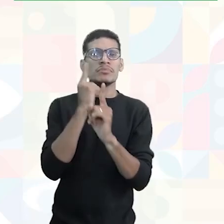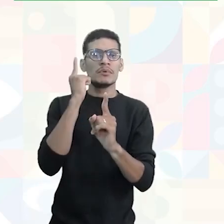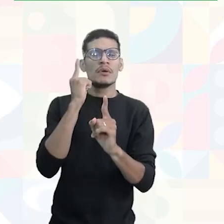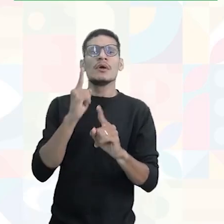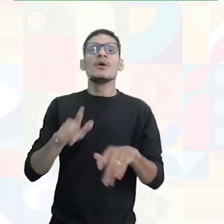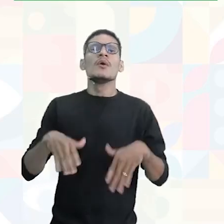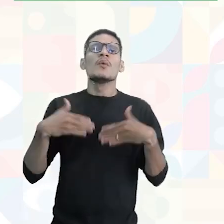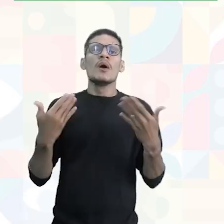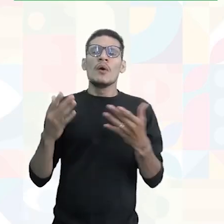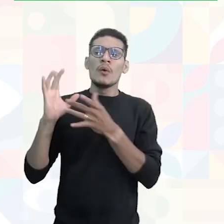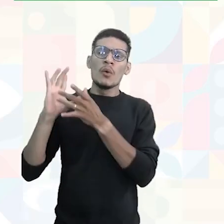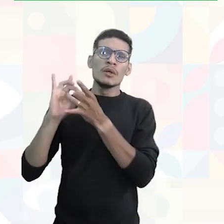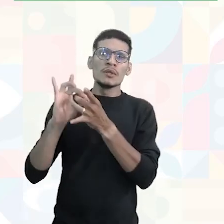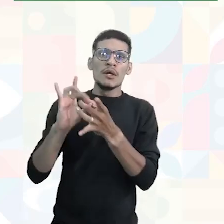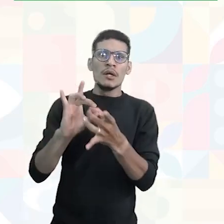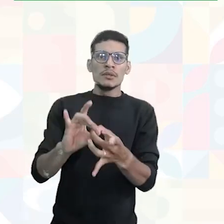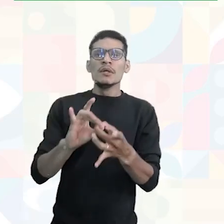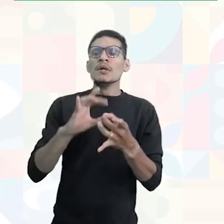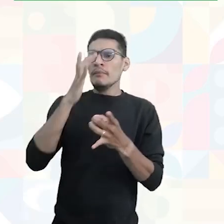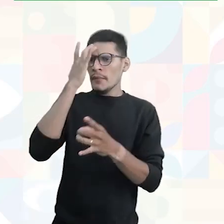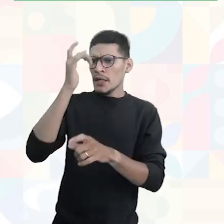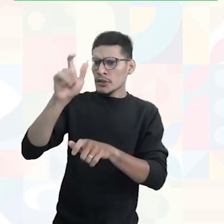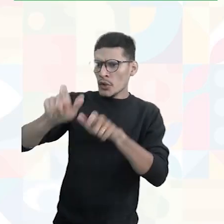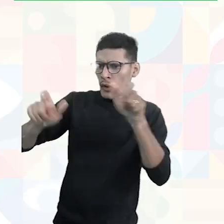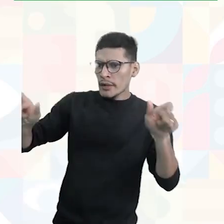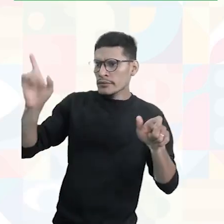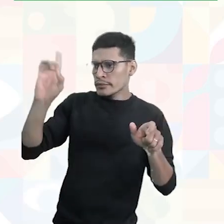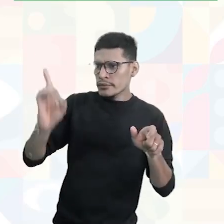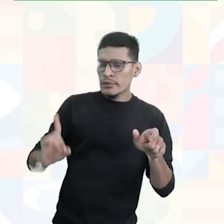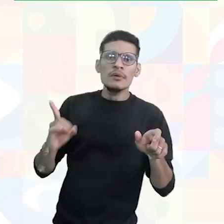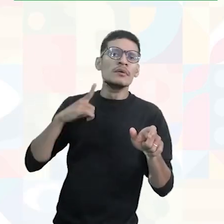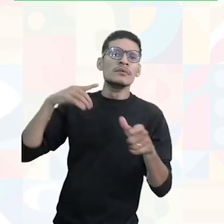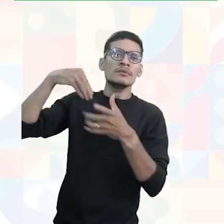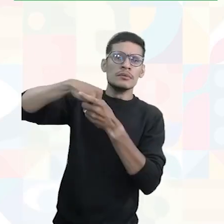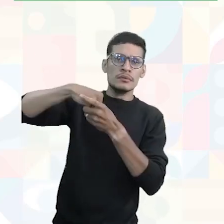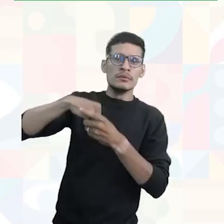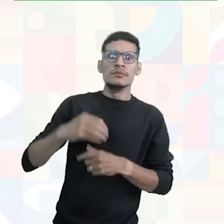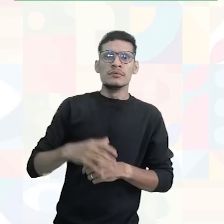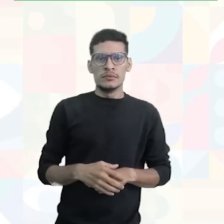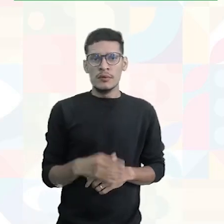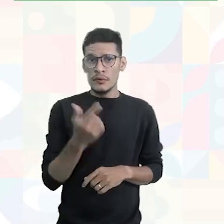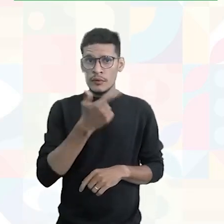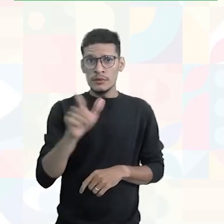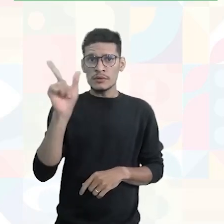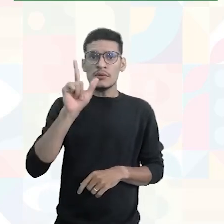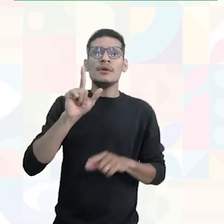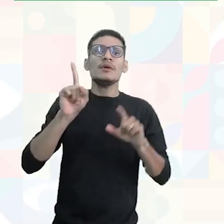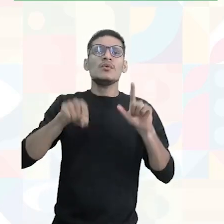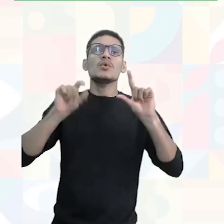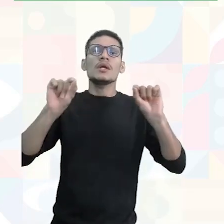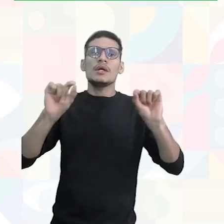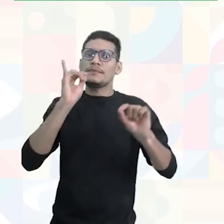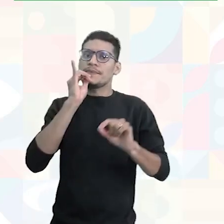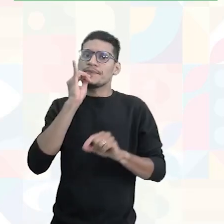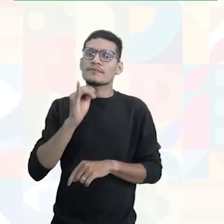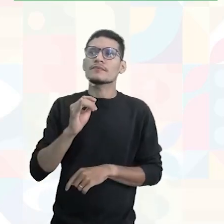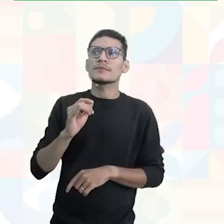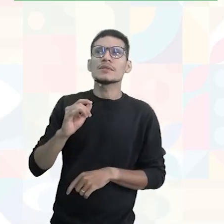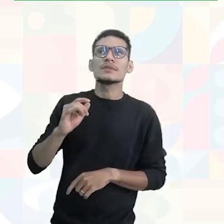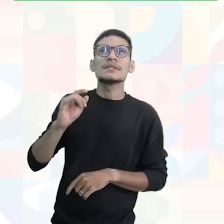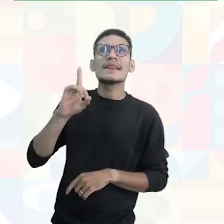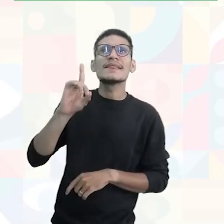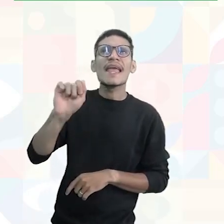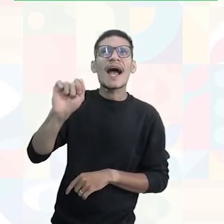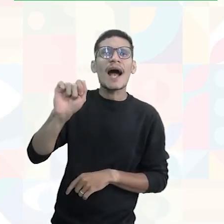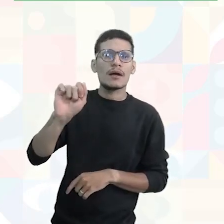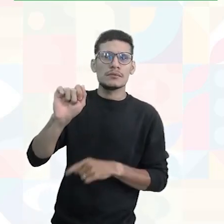em que contexto aquela pessoa com deficiência está inserida. Uma outra questão é a deficiência auditiva, que aí a